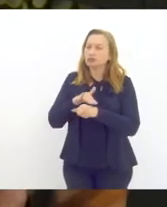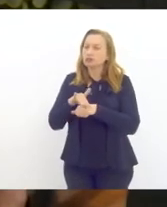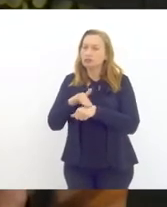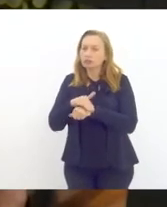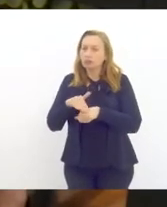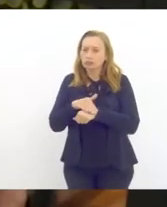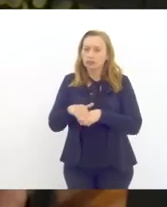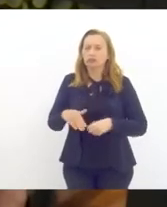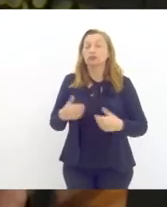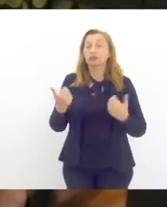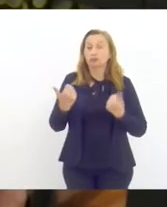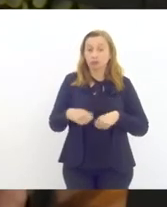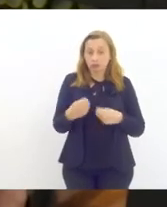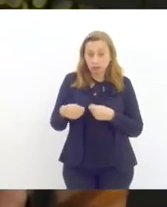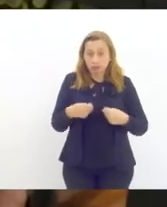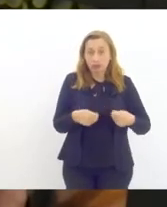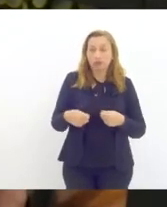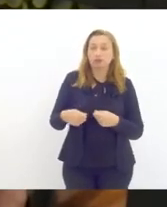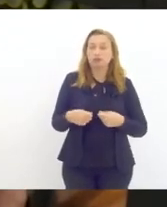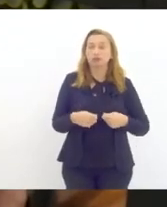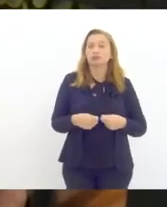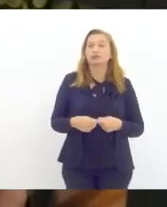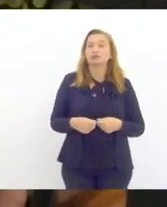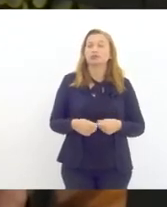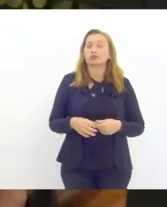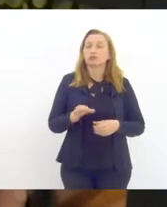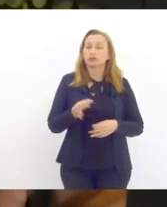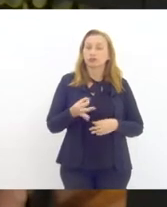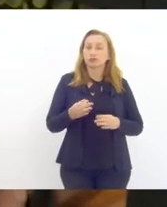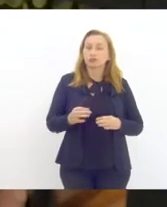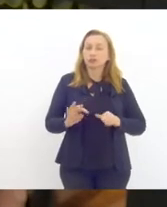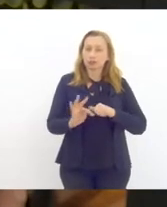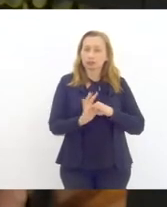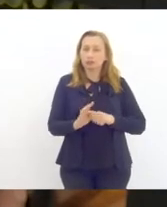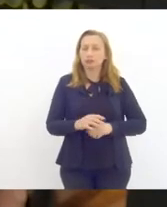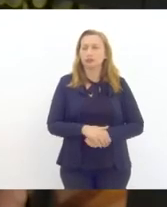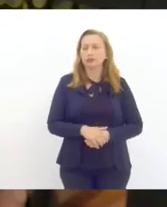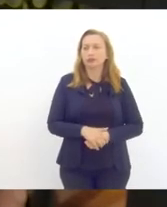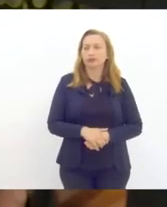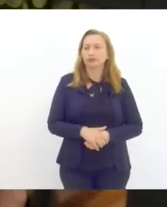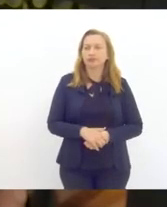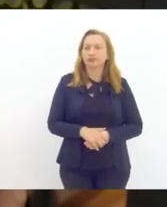sobre essas necessidades especificamente técnicas.